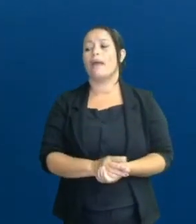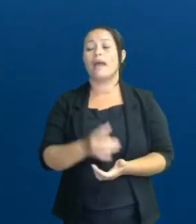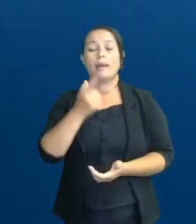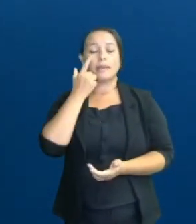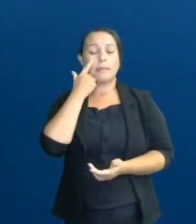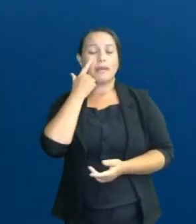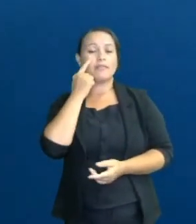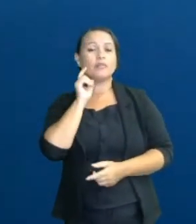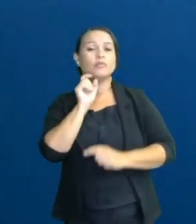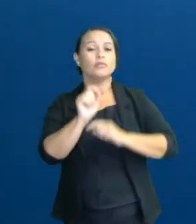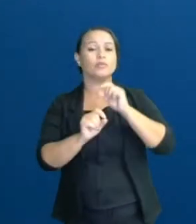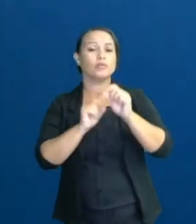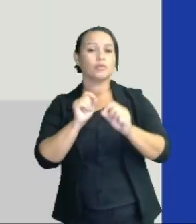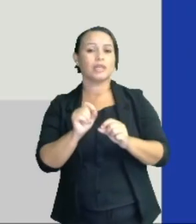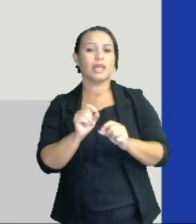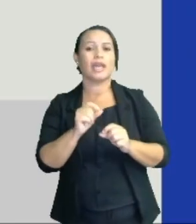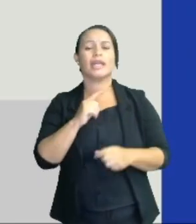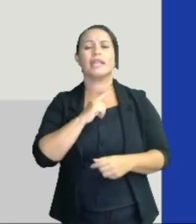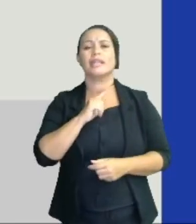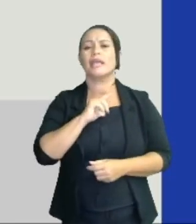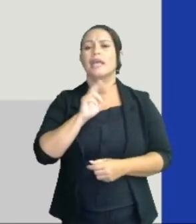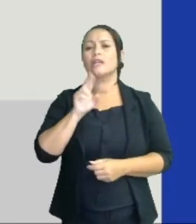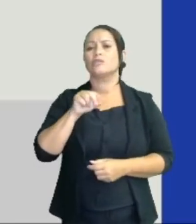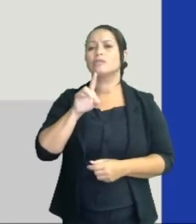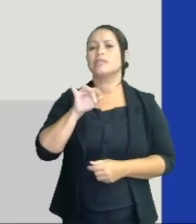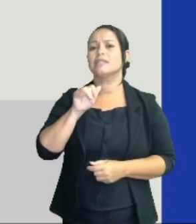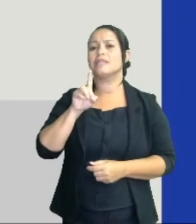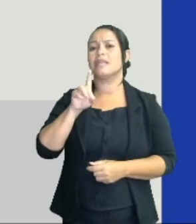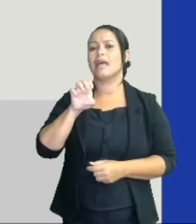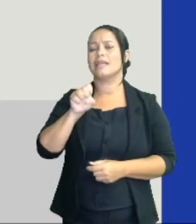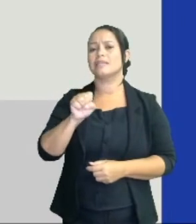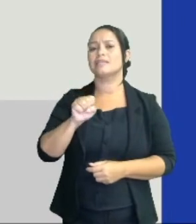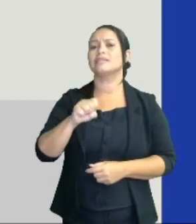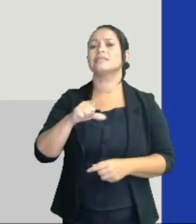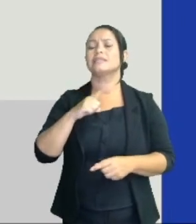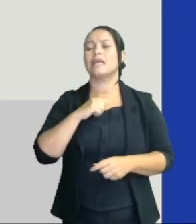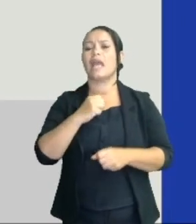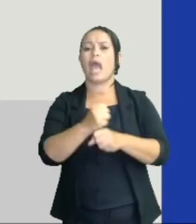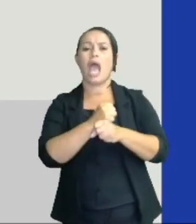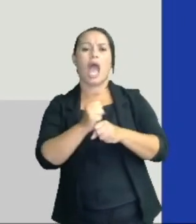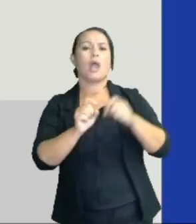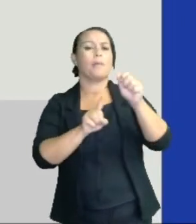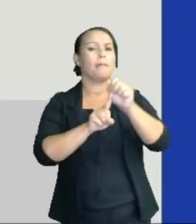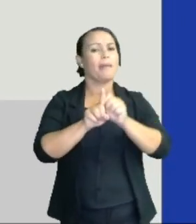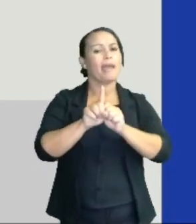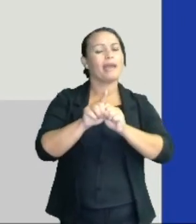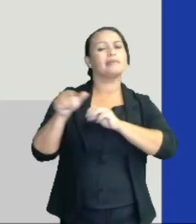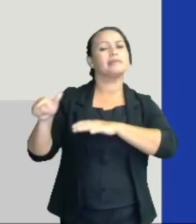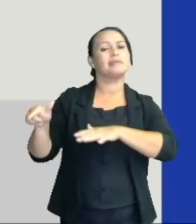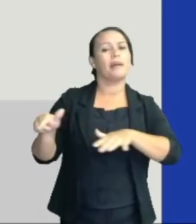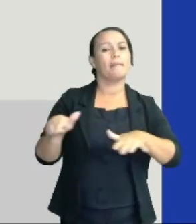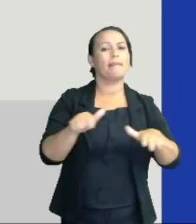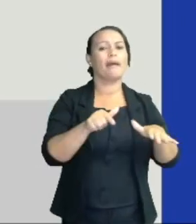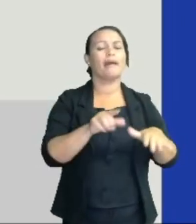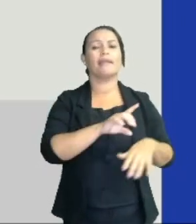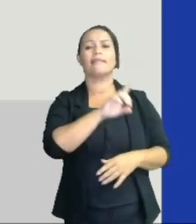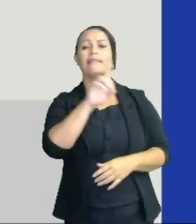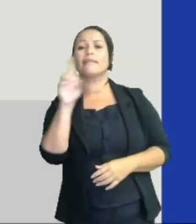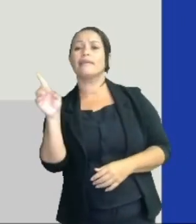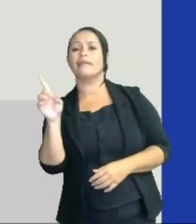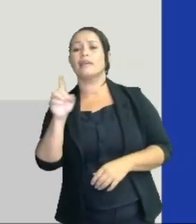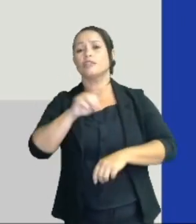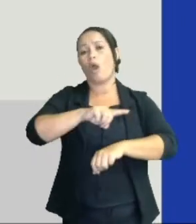A gente viu que as unidades de medida do tempo são ano, mês, semanas,